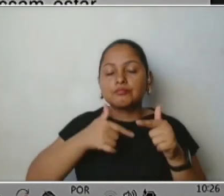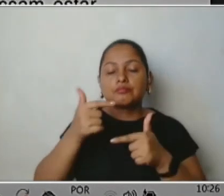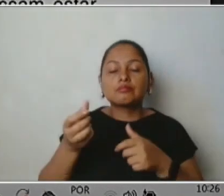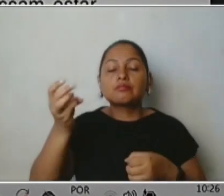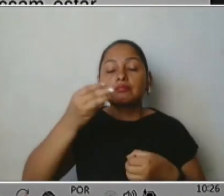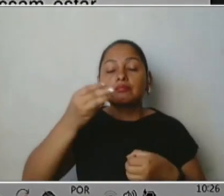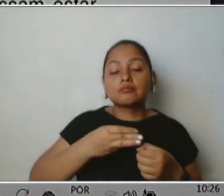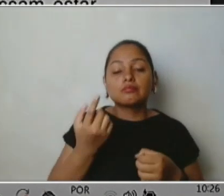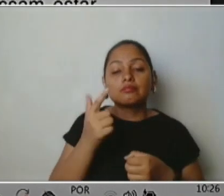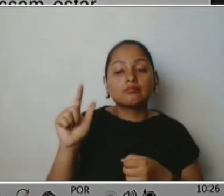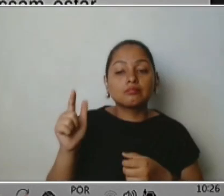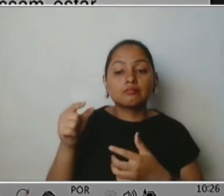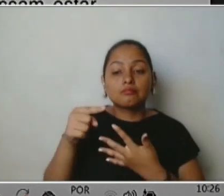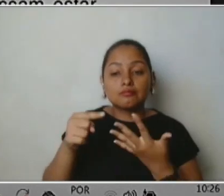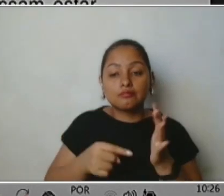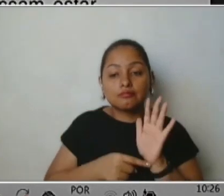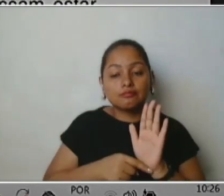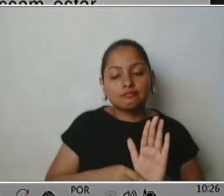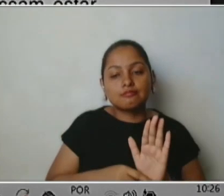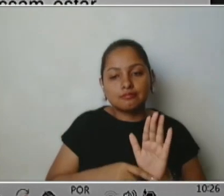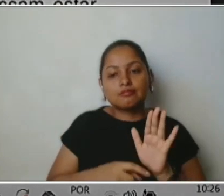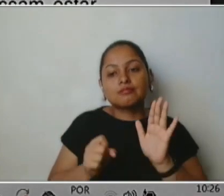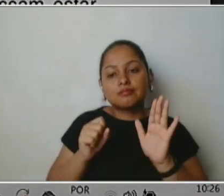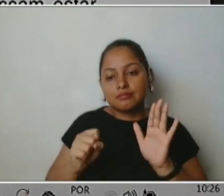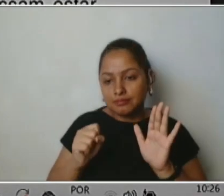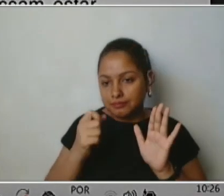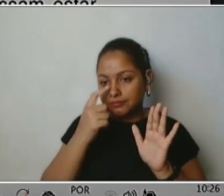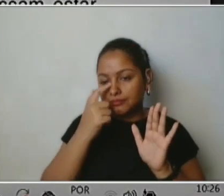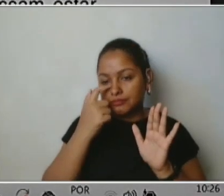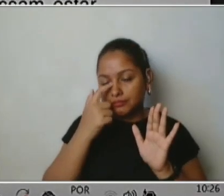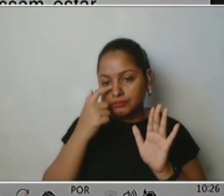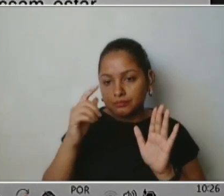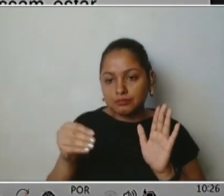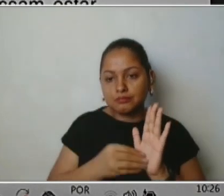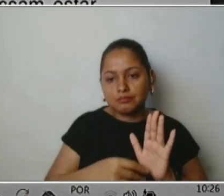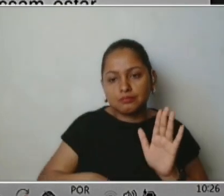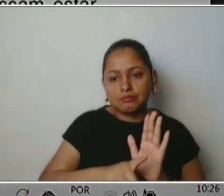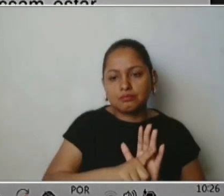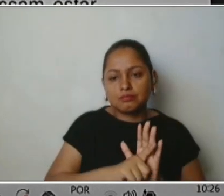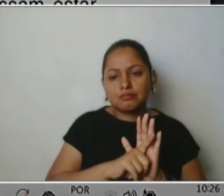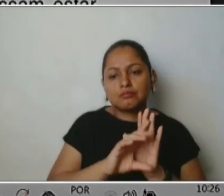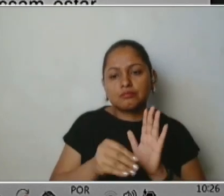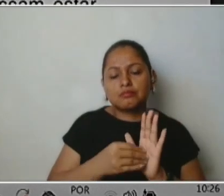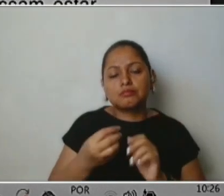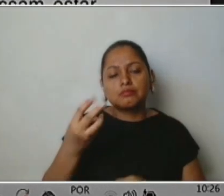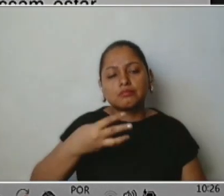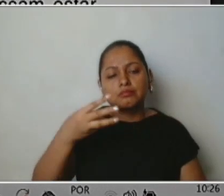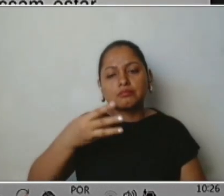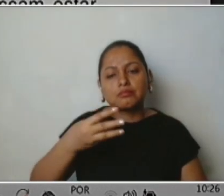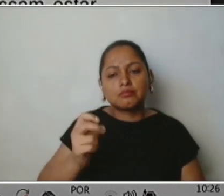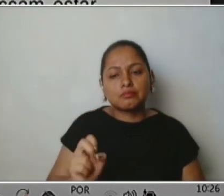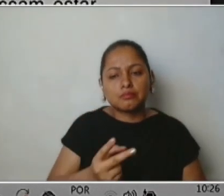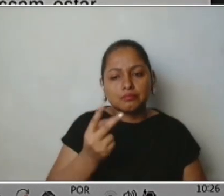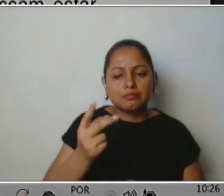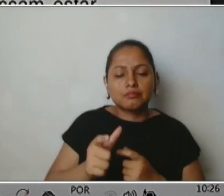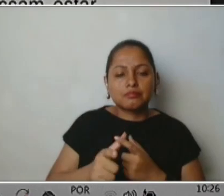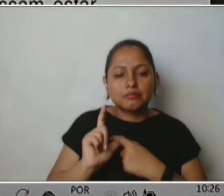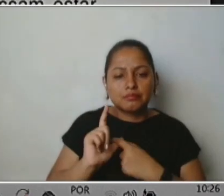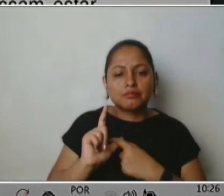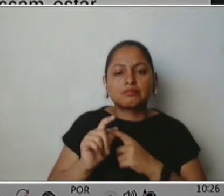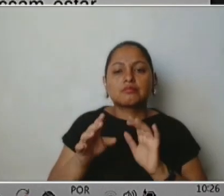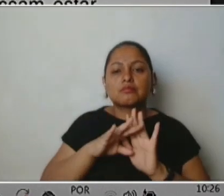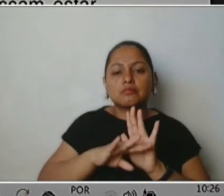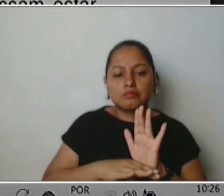benefícios previdenciários que possam estar previstos na legislação. Parágrafo 3º. Os custos das despesas programadas no